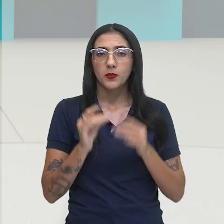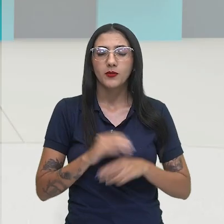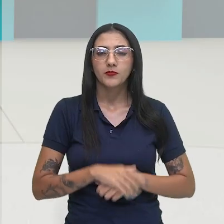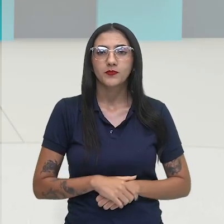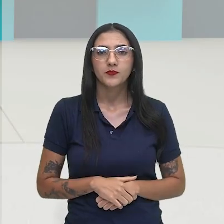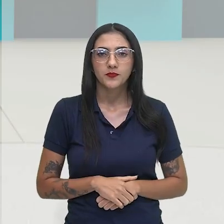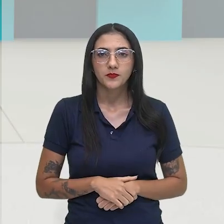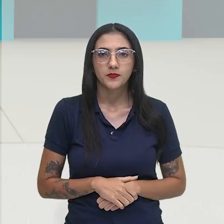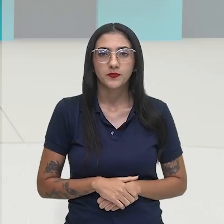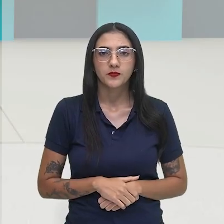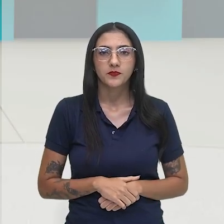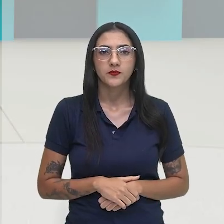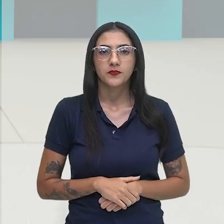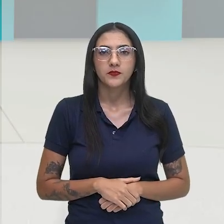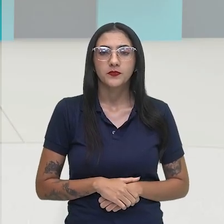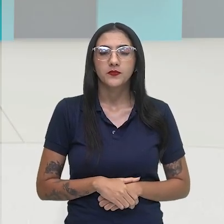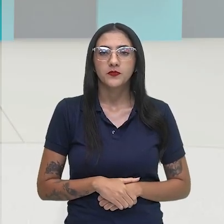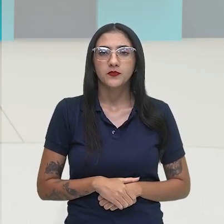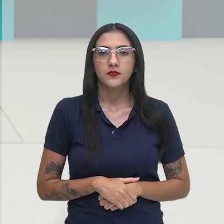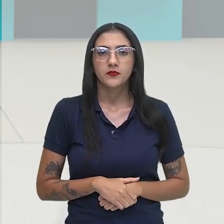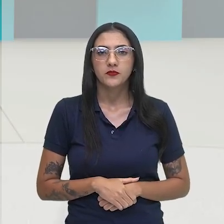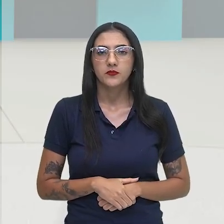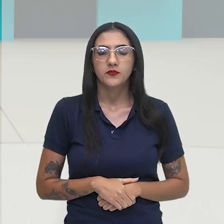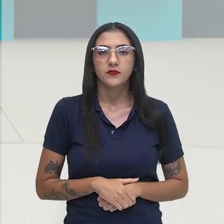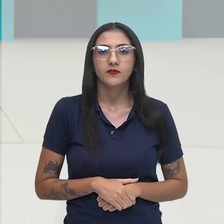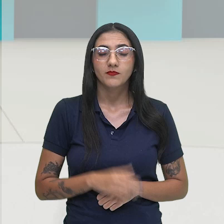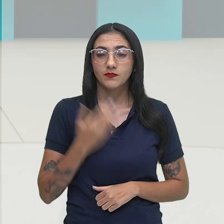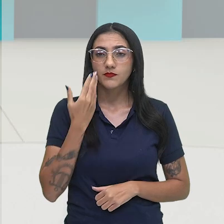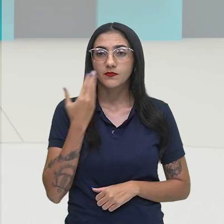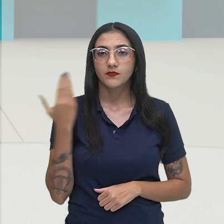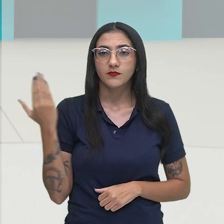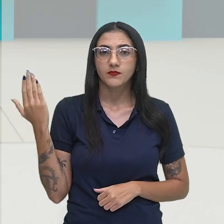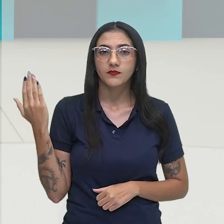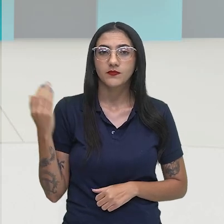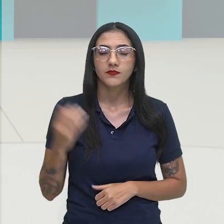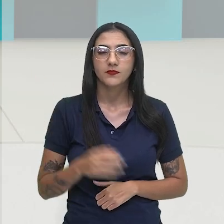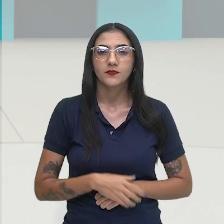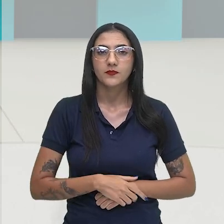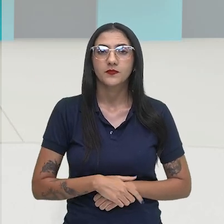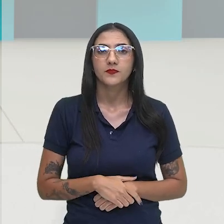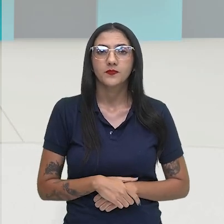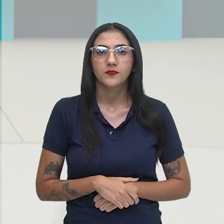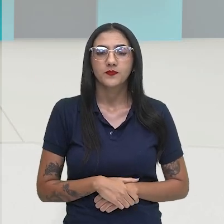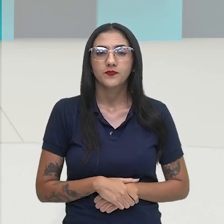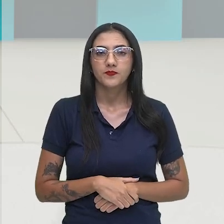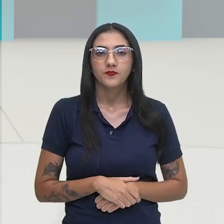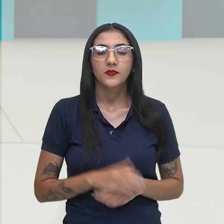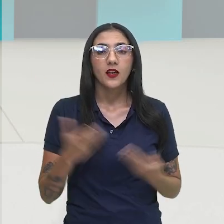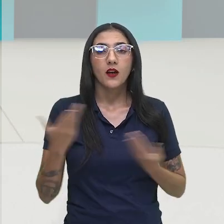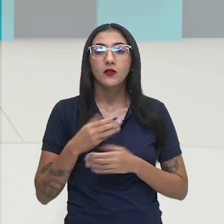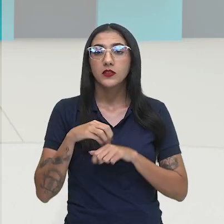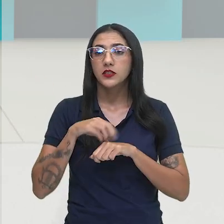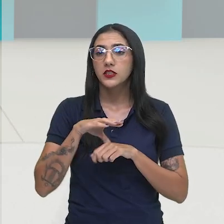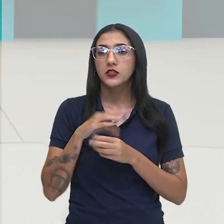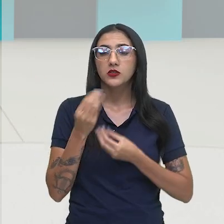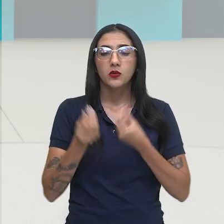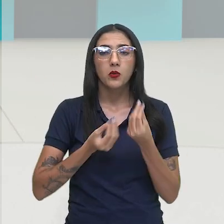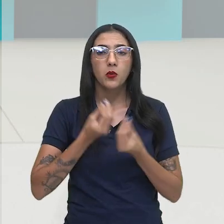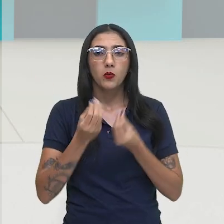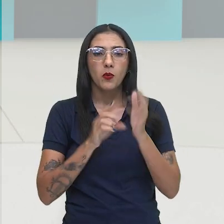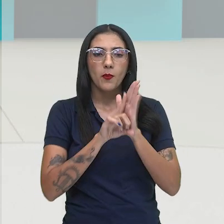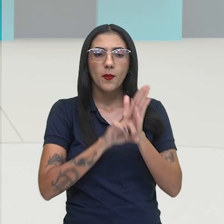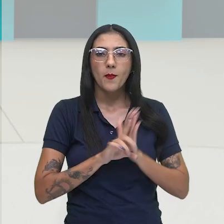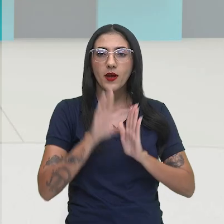só. A Guide on How to Search on the Internet. Um guia de como pesquisar